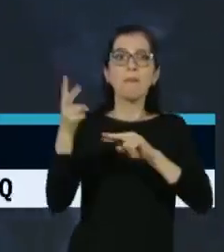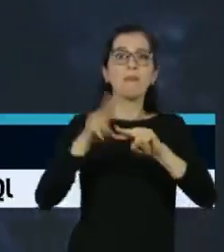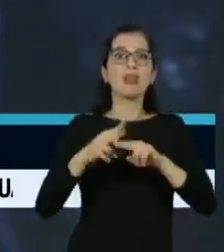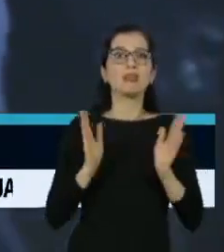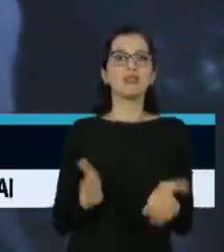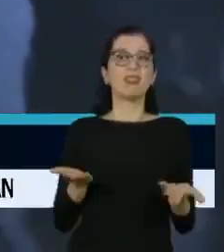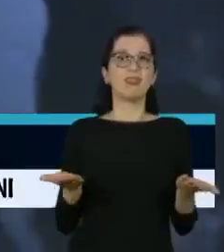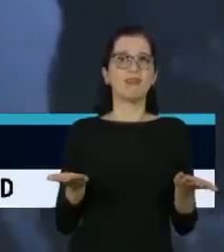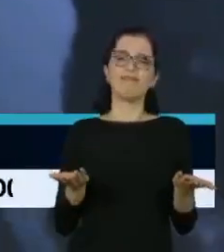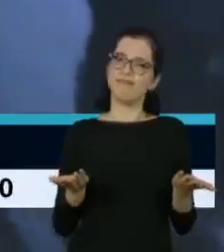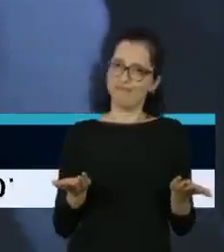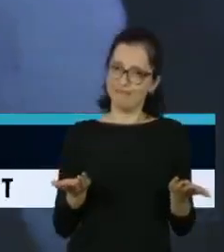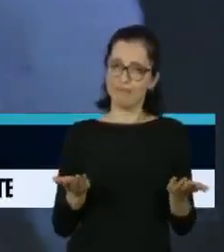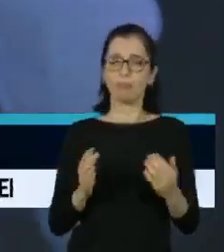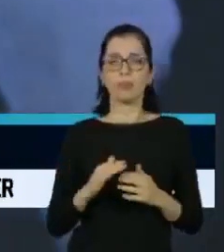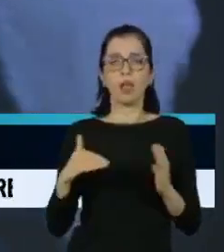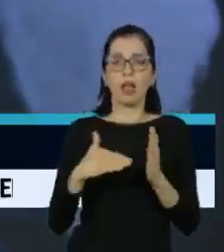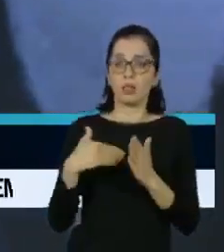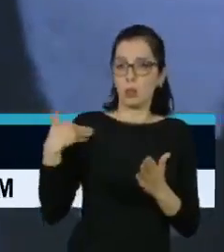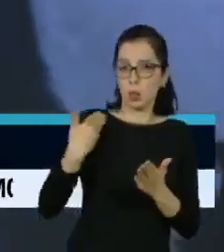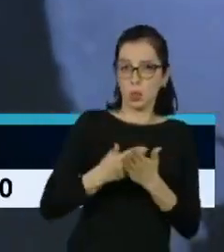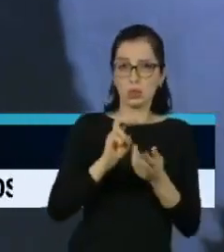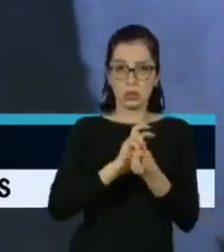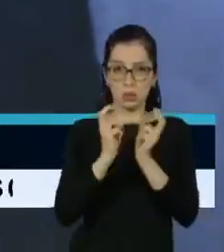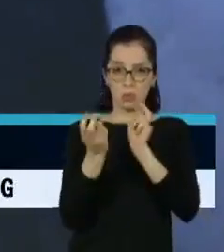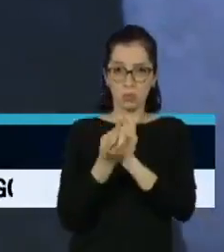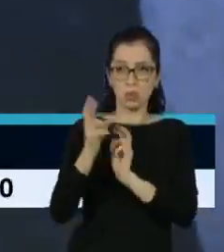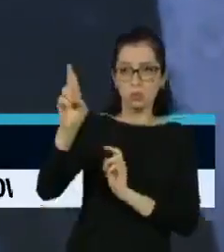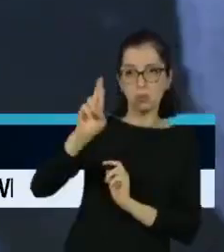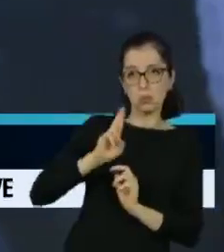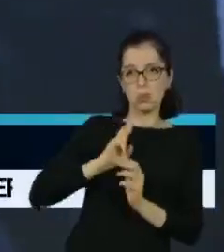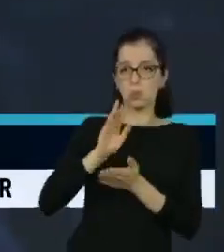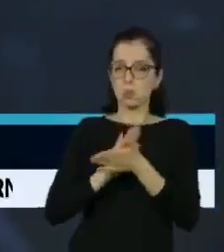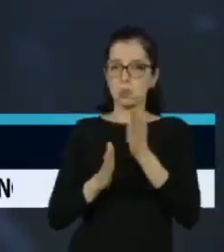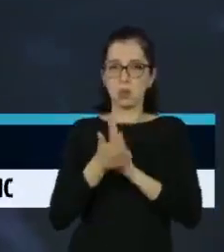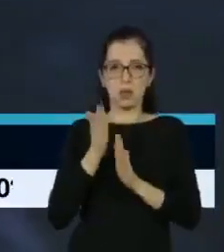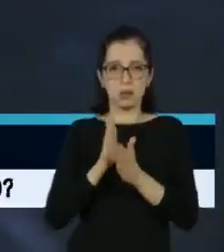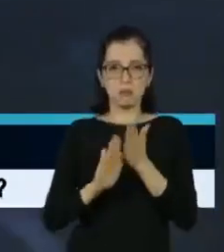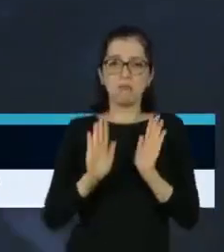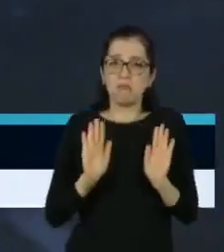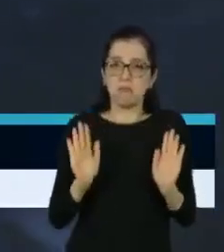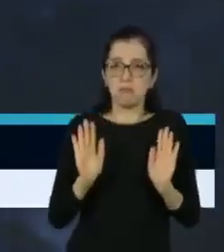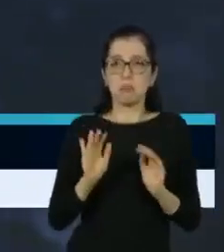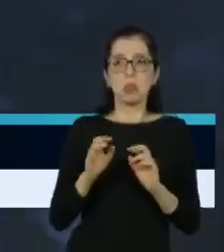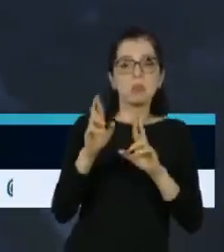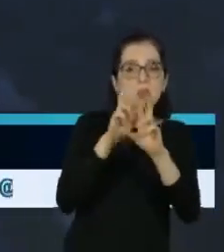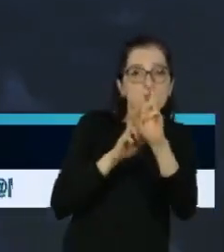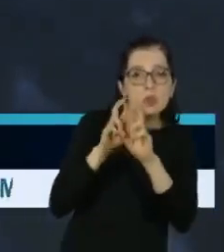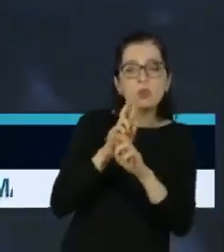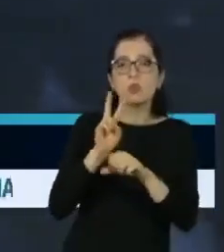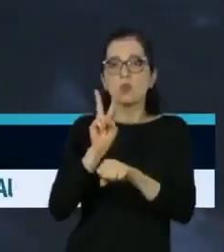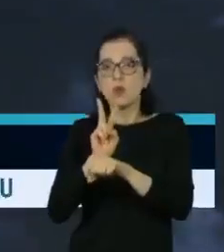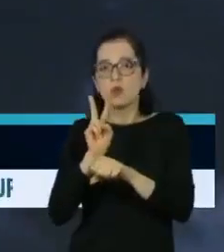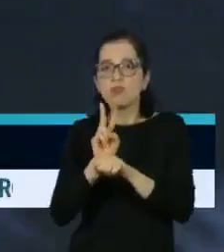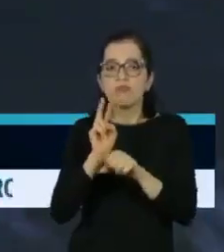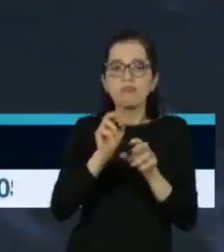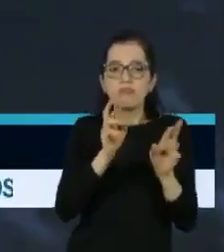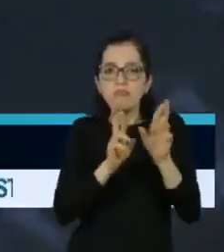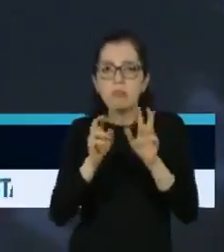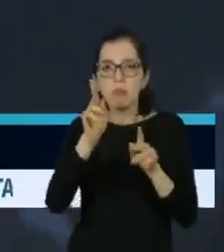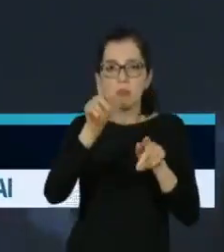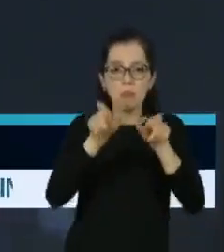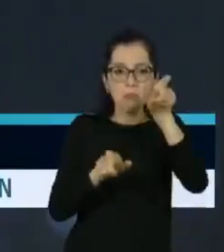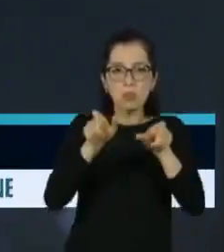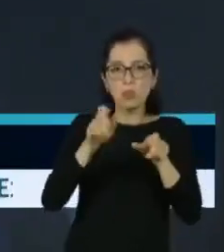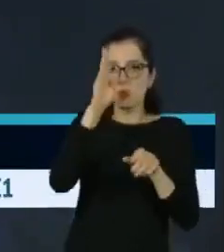vem acompanhando a situação. No entanto, em nota, durante a visita da secretária norte-americana, as autoridades americanas